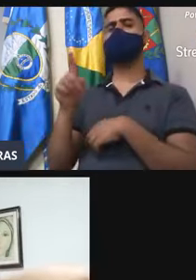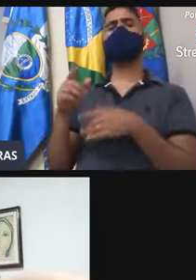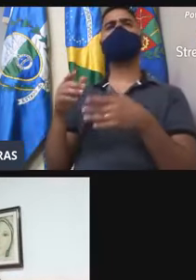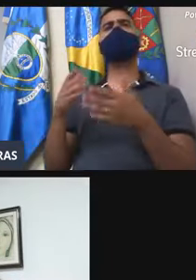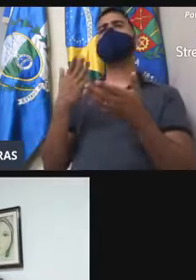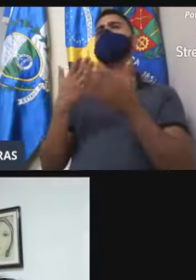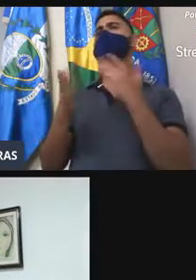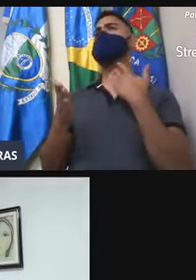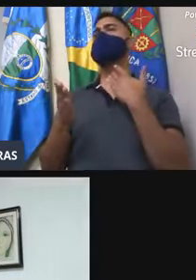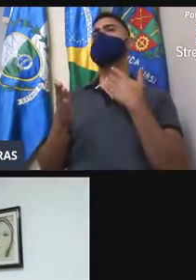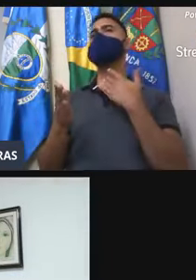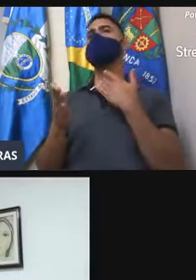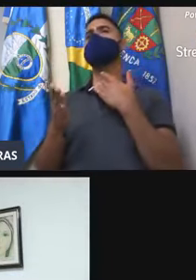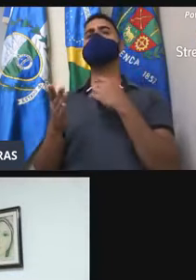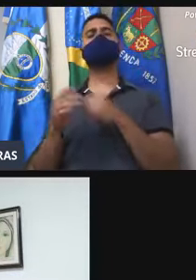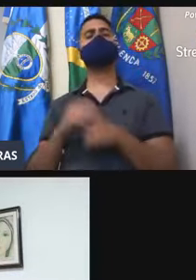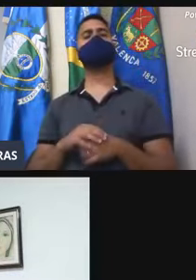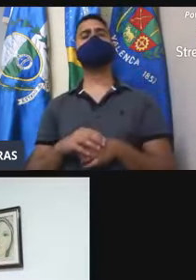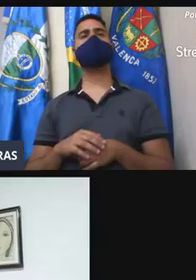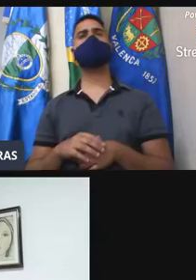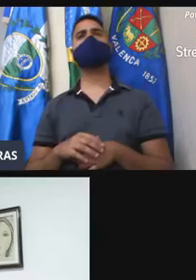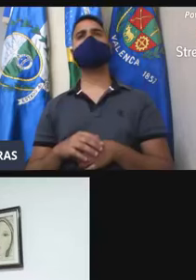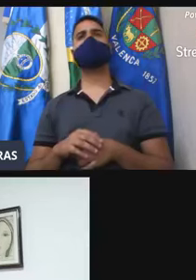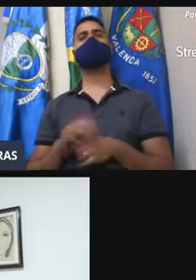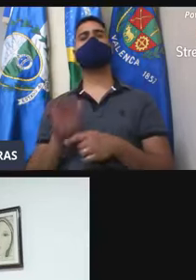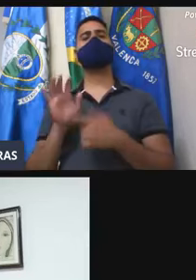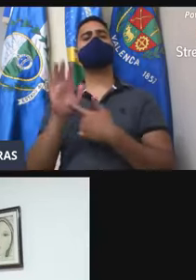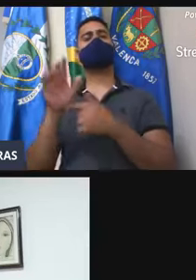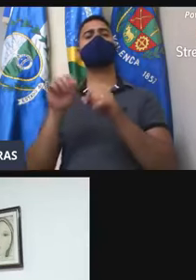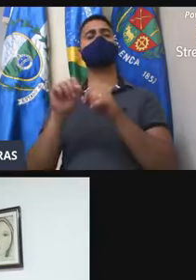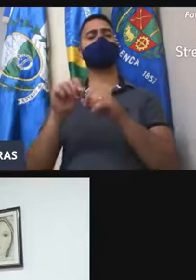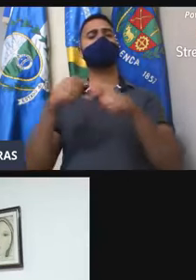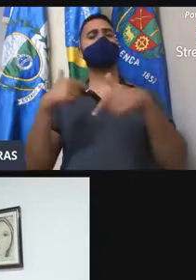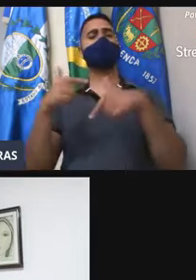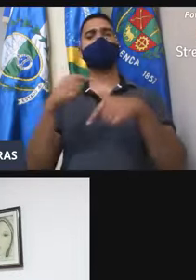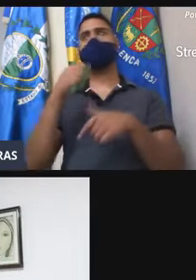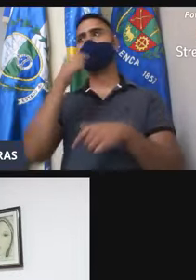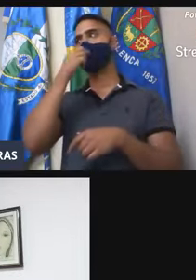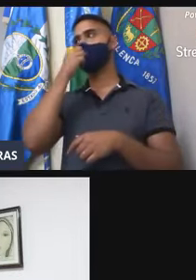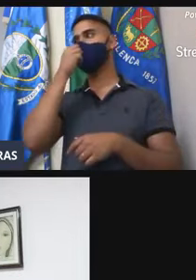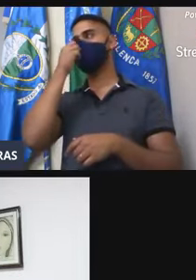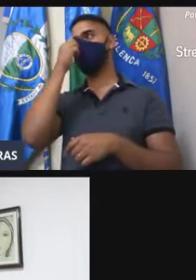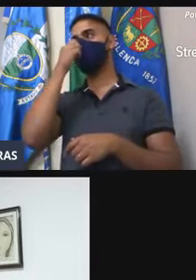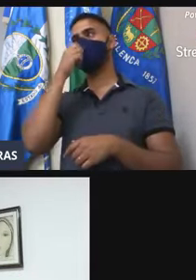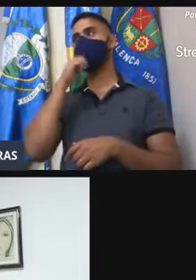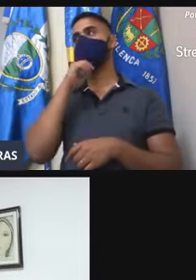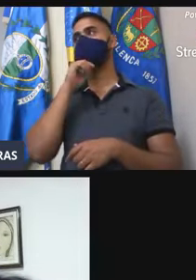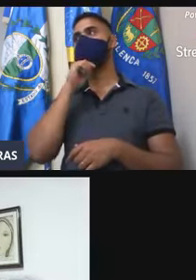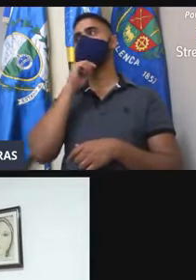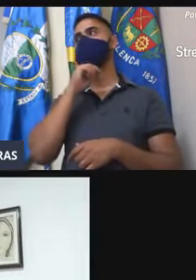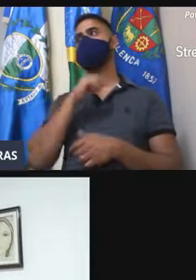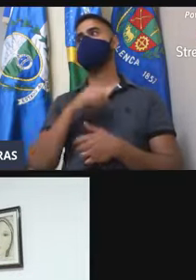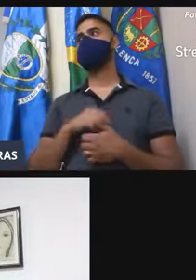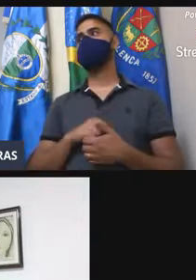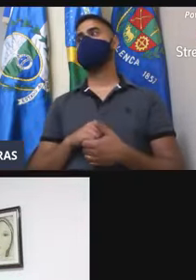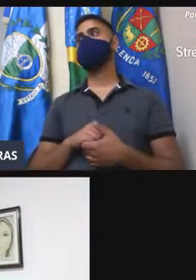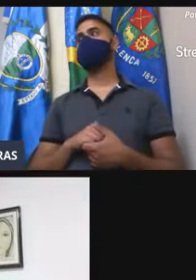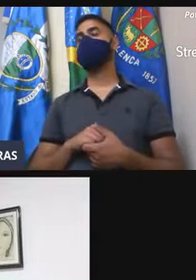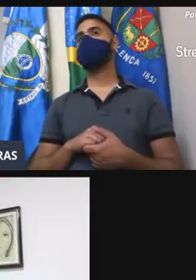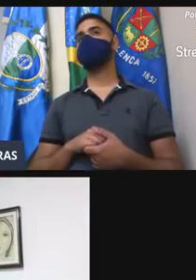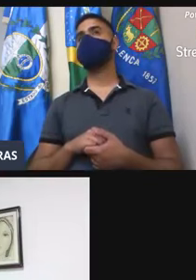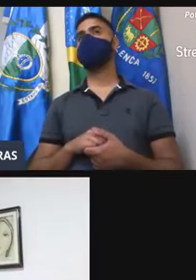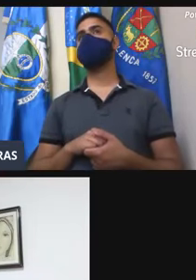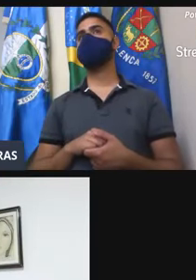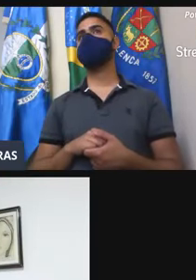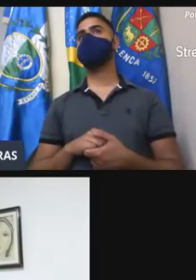perde a oportunidade aí de botar o nosso trabalho para fora aí. Presidente, deixa eu só dar um... acabei de receber a informação que o seu